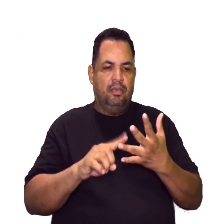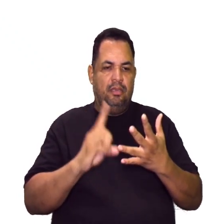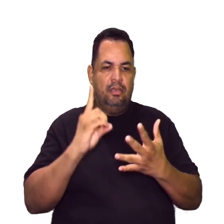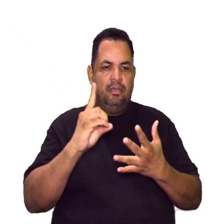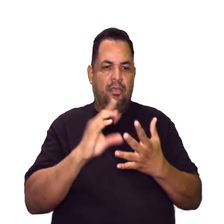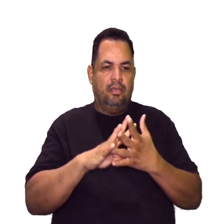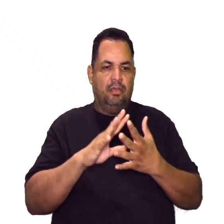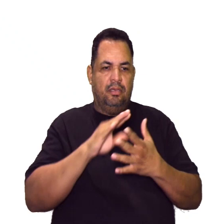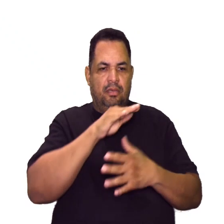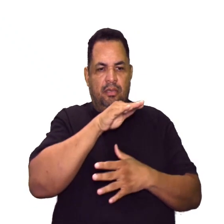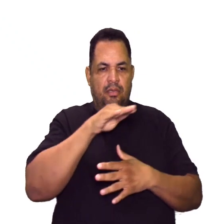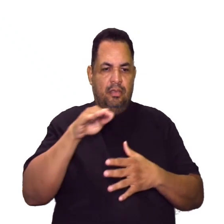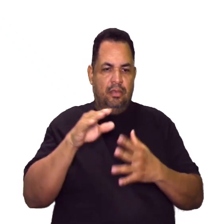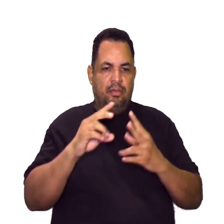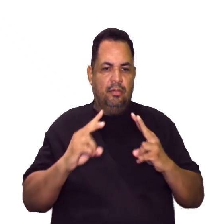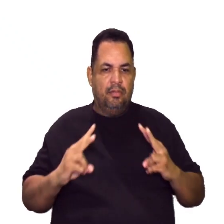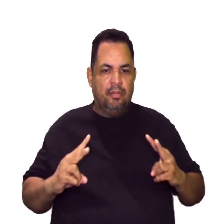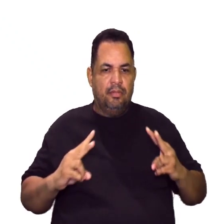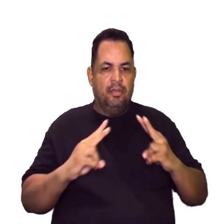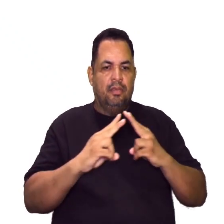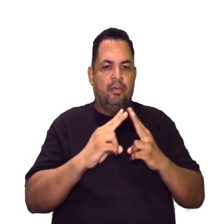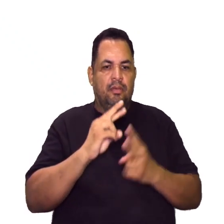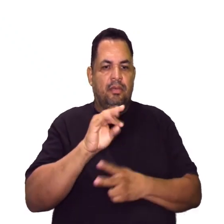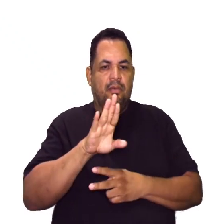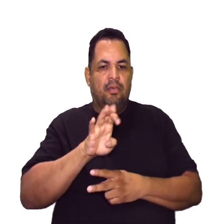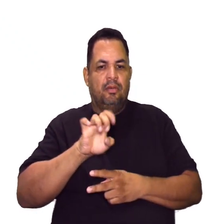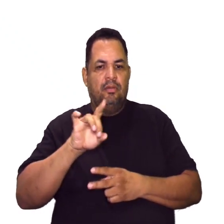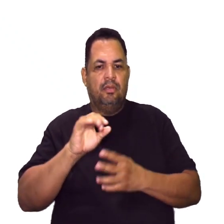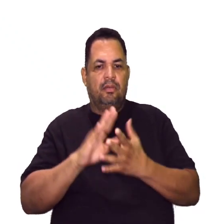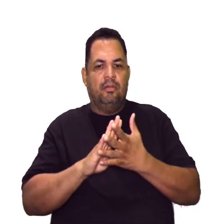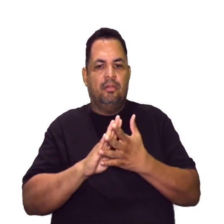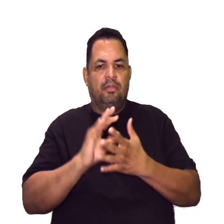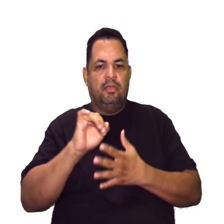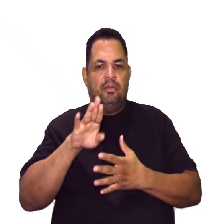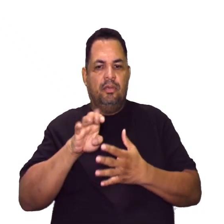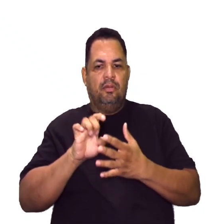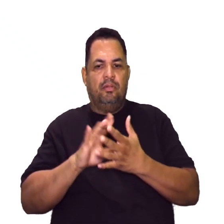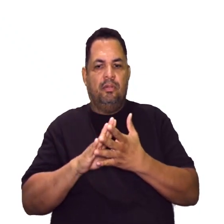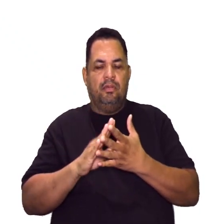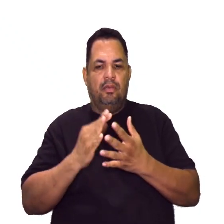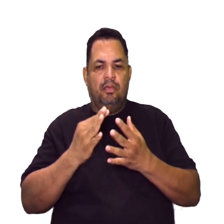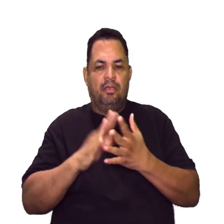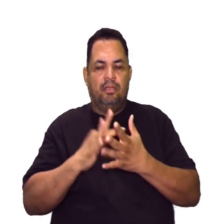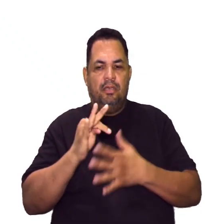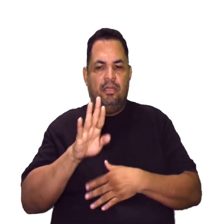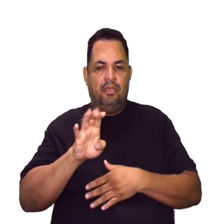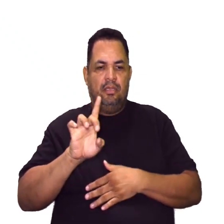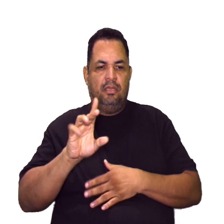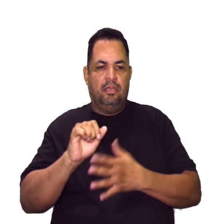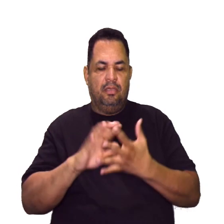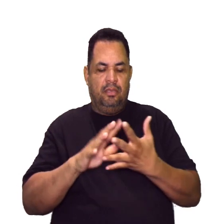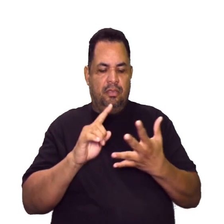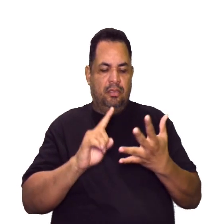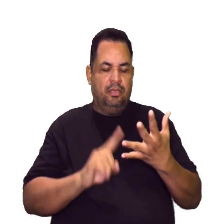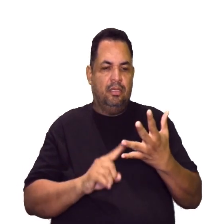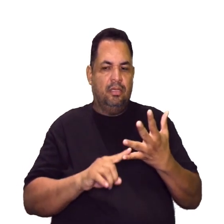D, linear, piramidal, trigonal, trigonal e tetraédrica. Ou a letra